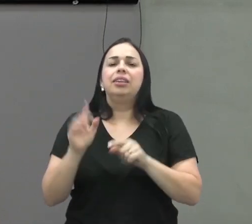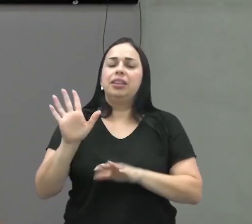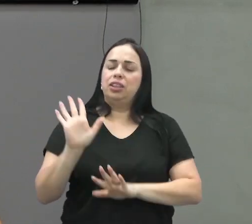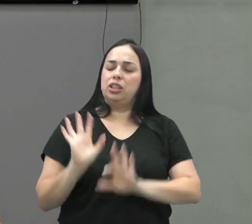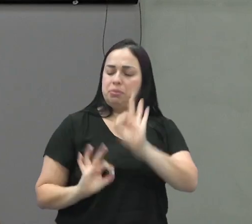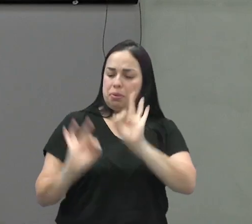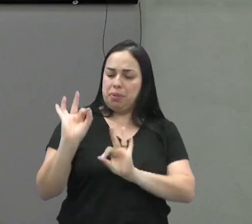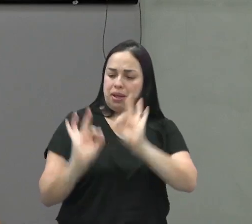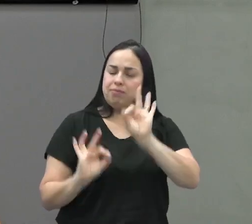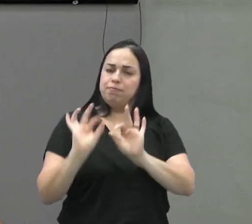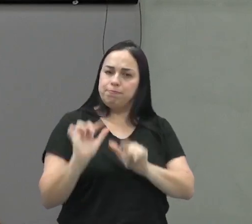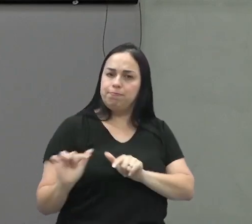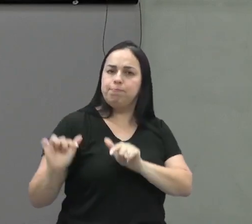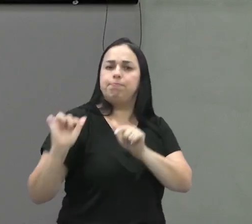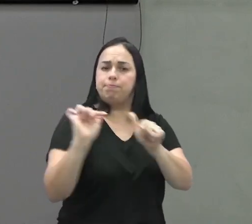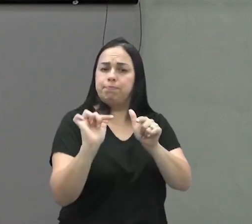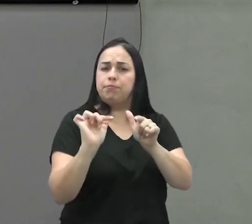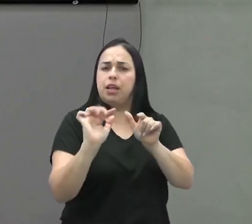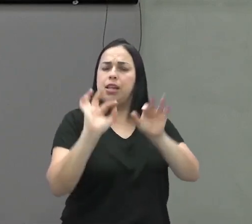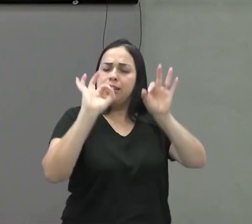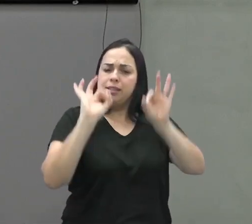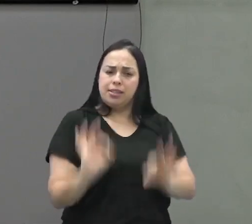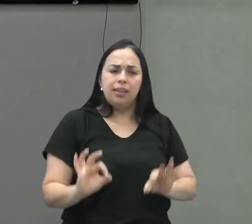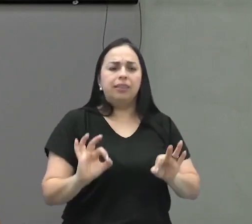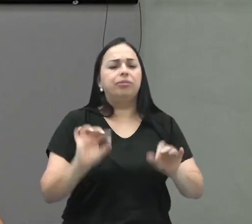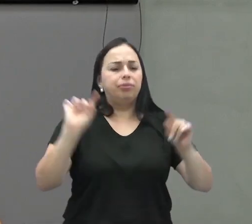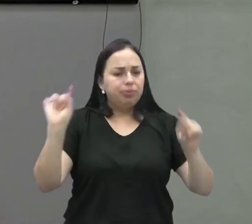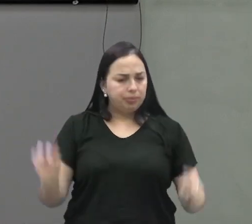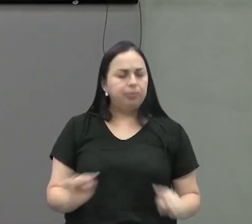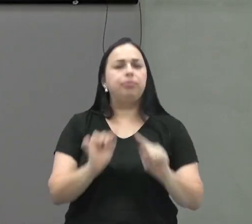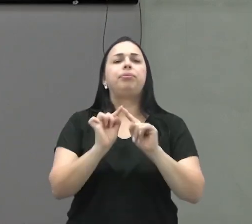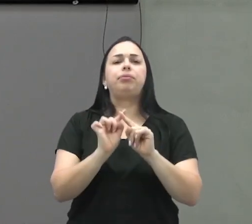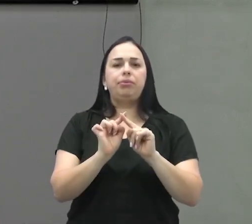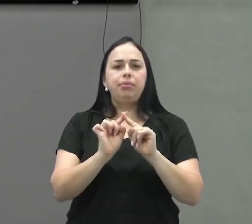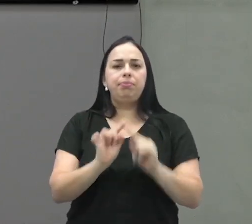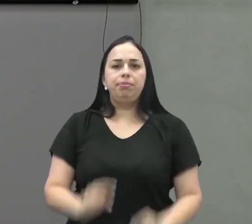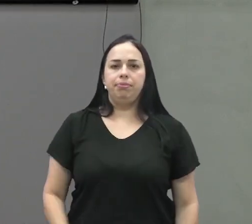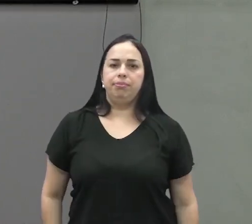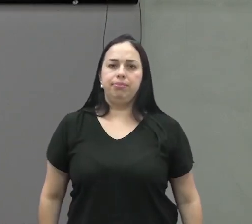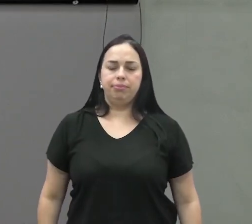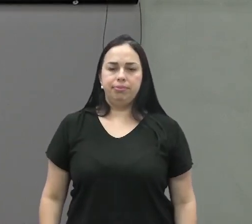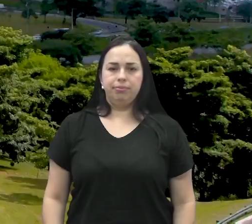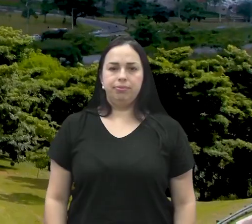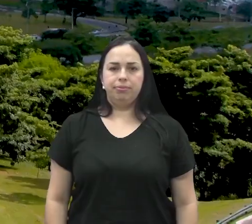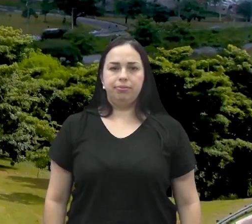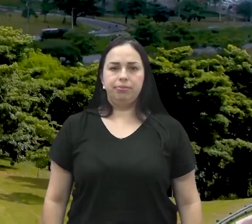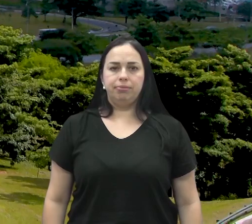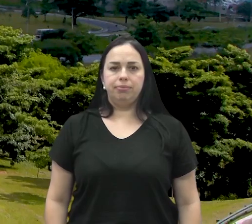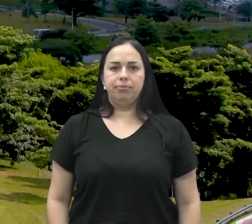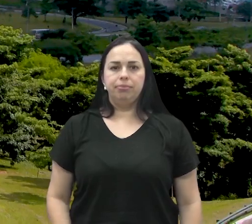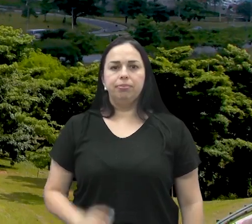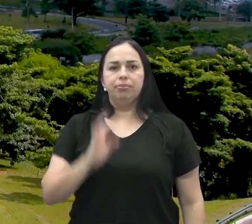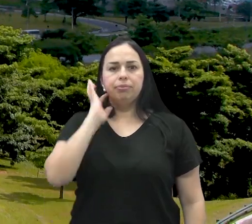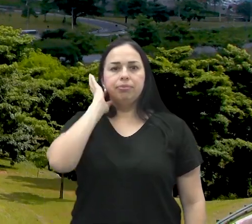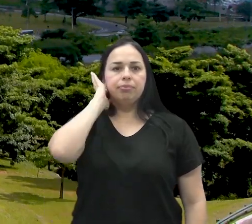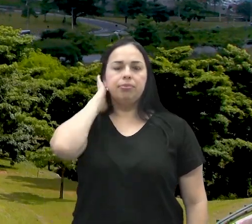possa atuar de forma firme e presente junto a essa questão.